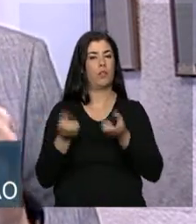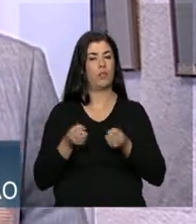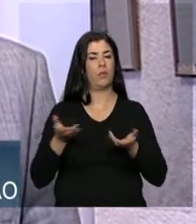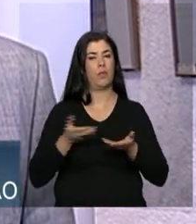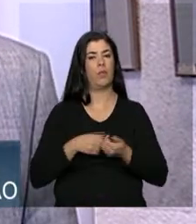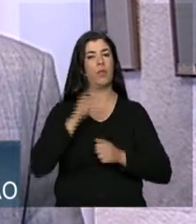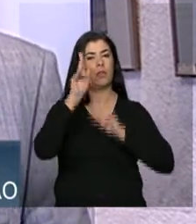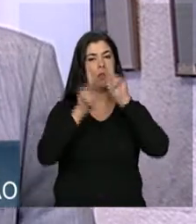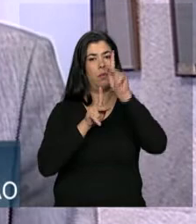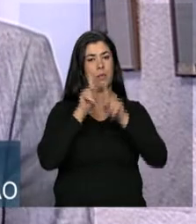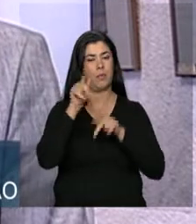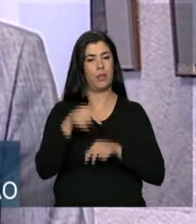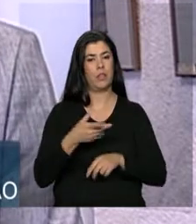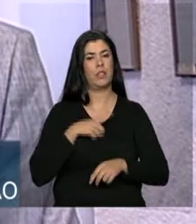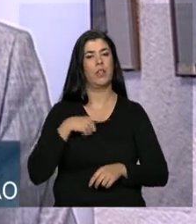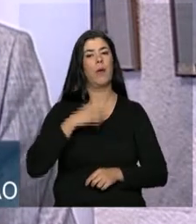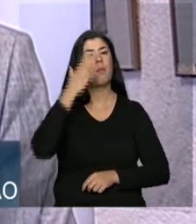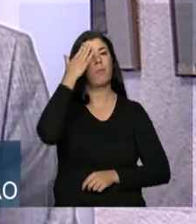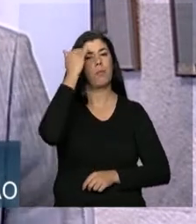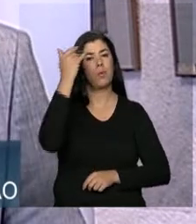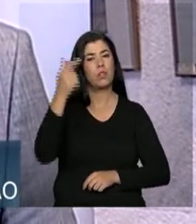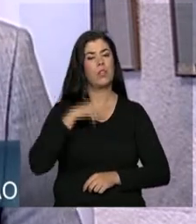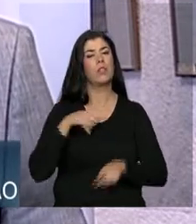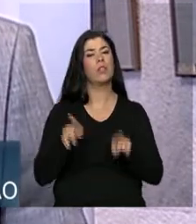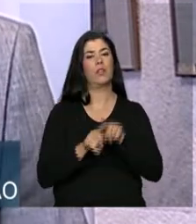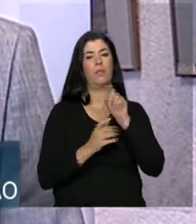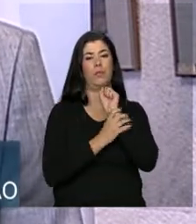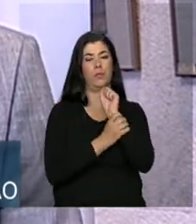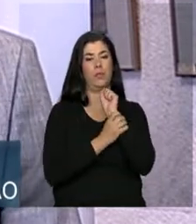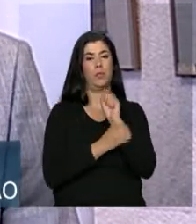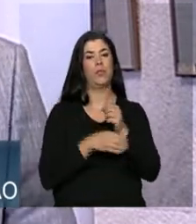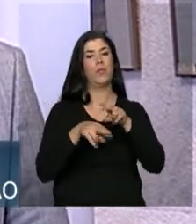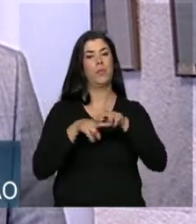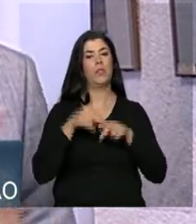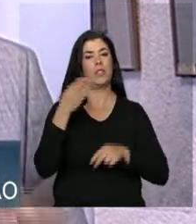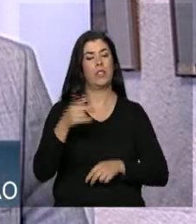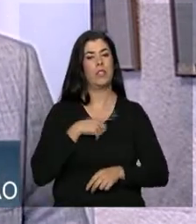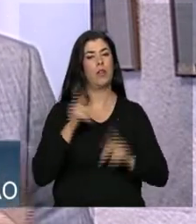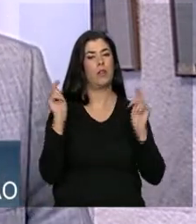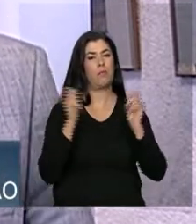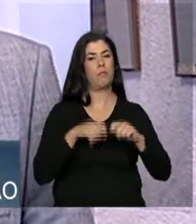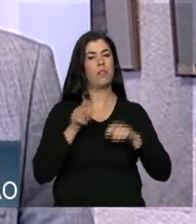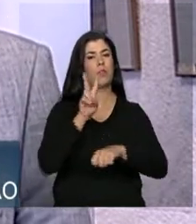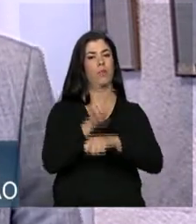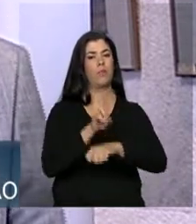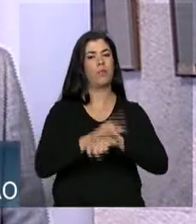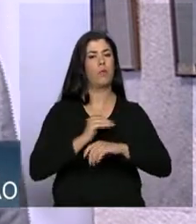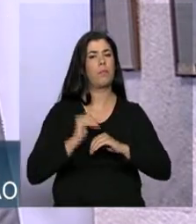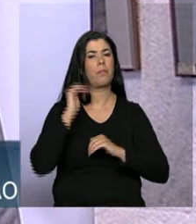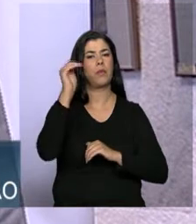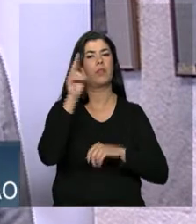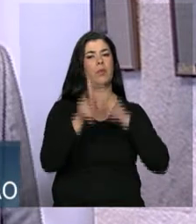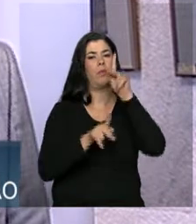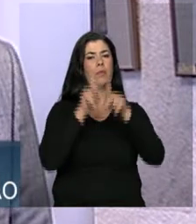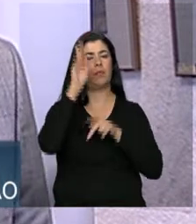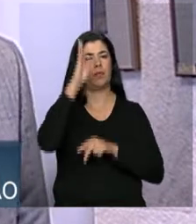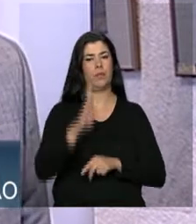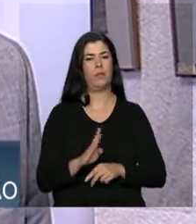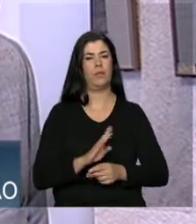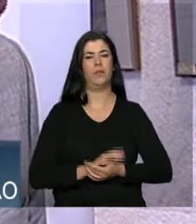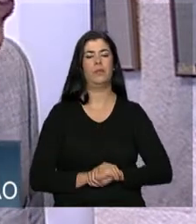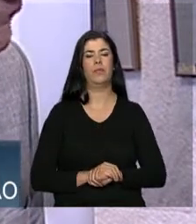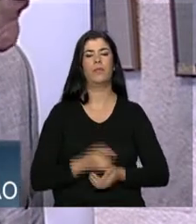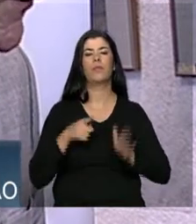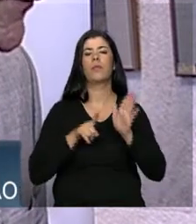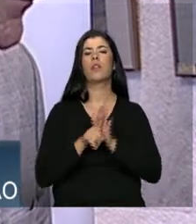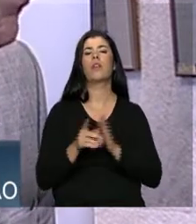a mais moderna, a mais segura e, portanto, aquela com maior capacidade de proteção para a população brasileira. Qual é a orientação